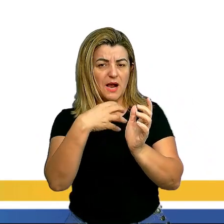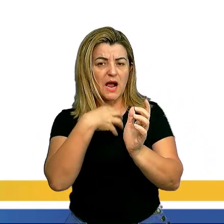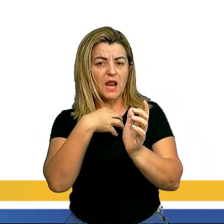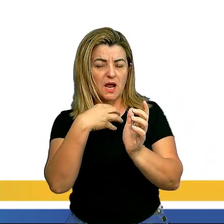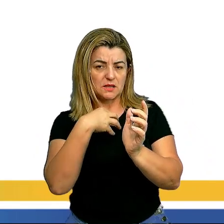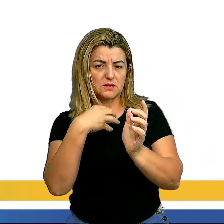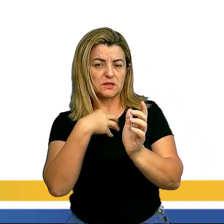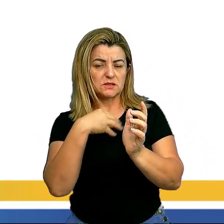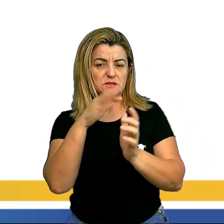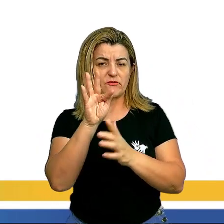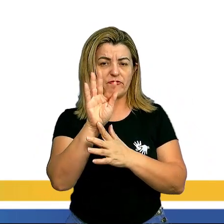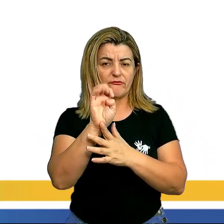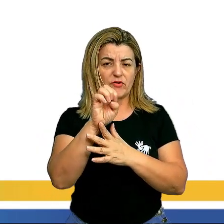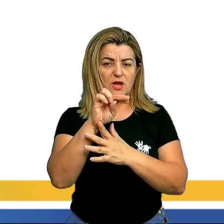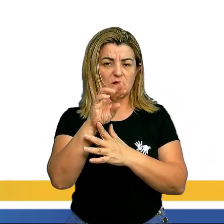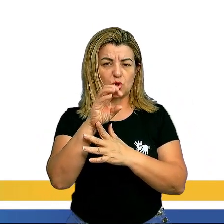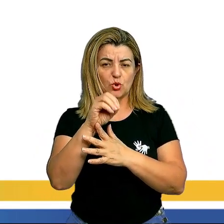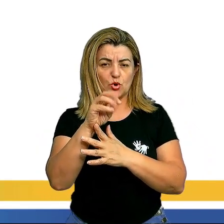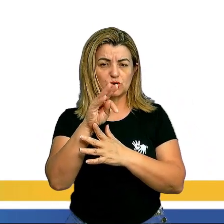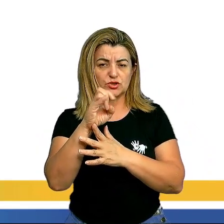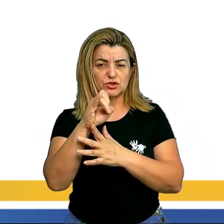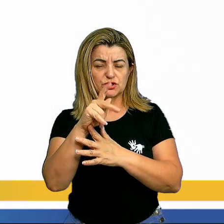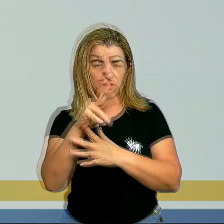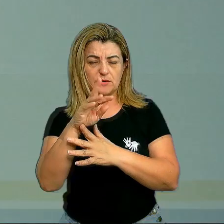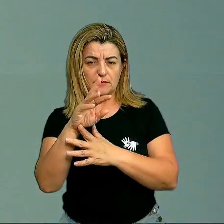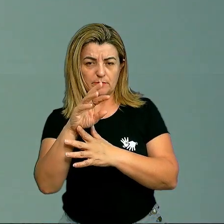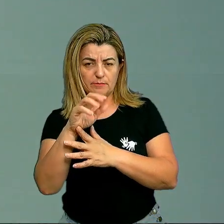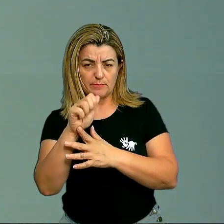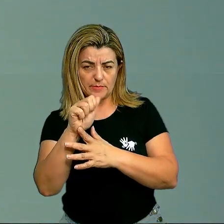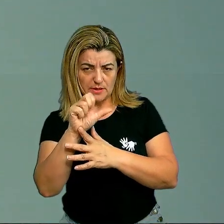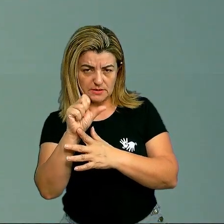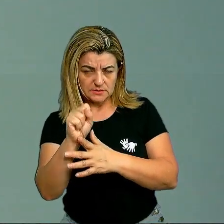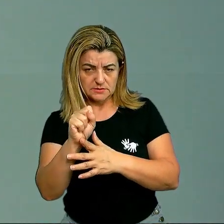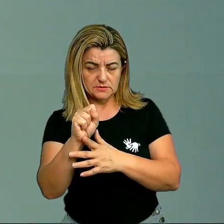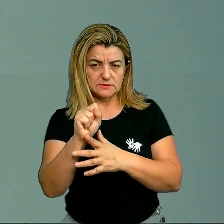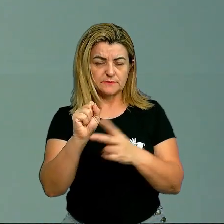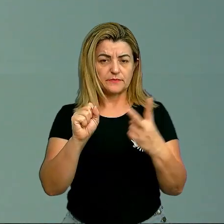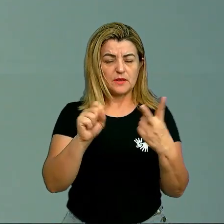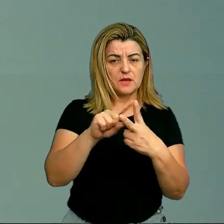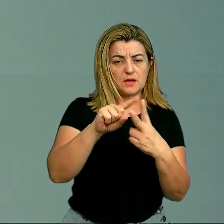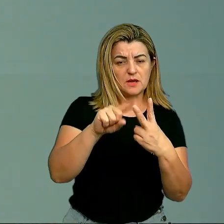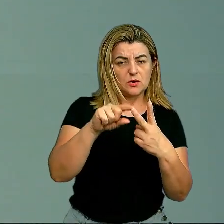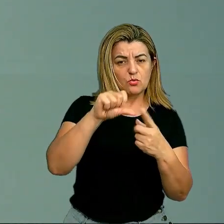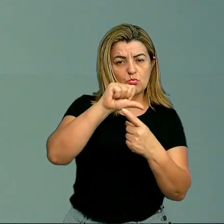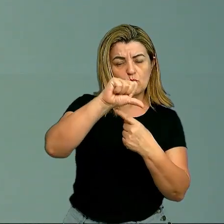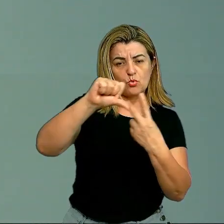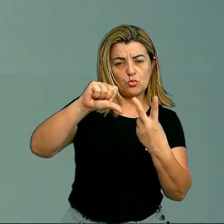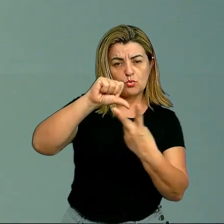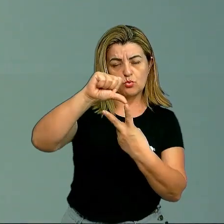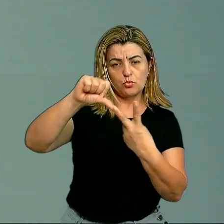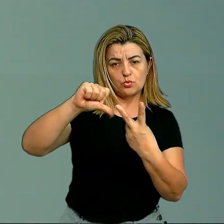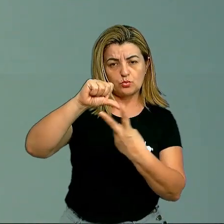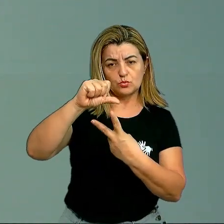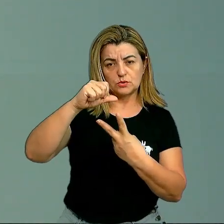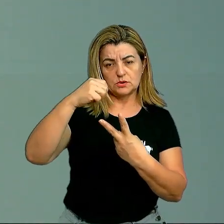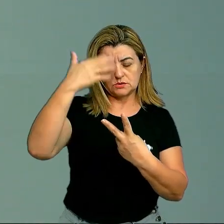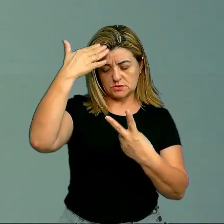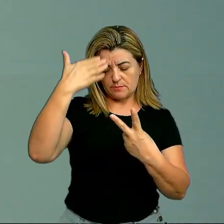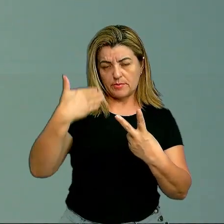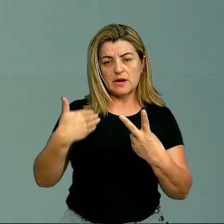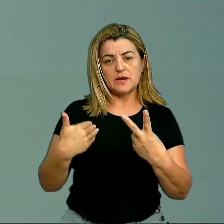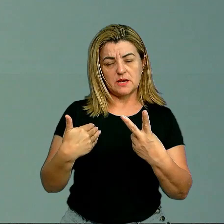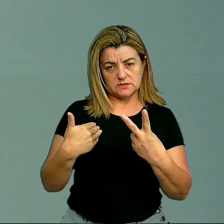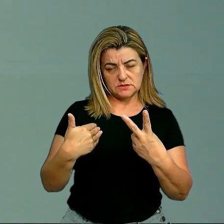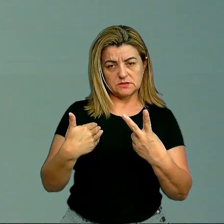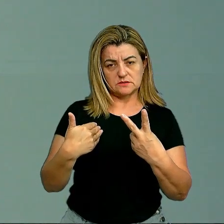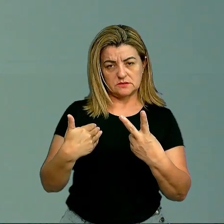características fenotípicas e genotípicas. Pessoal, genotípicas e fenotípicas são mudanças, tá? Tanto na aparência